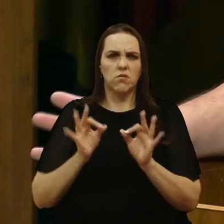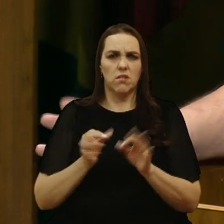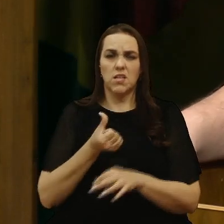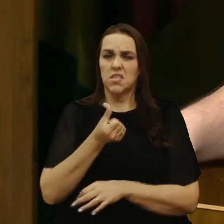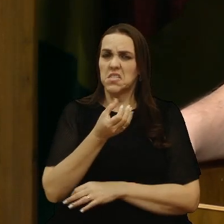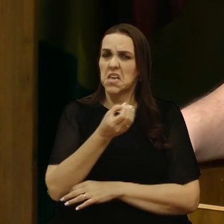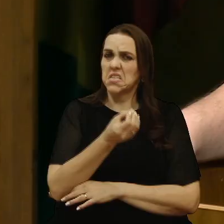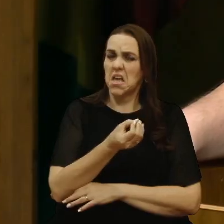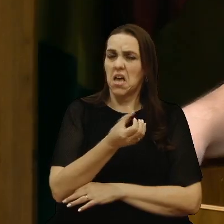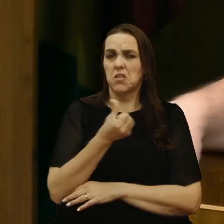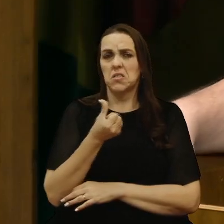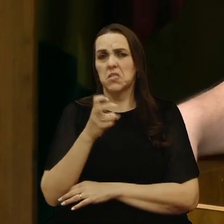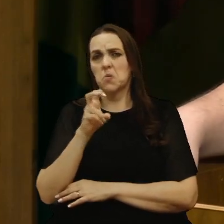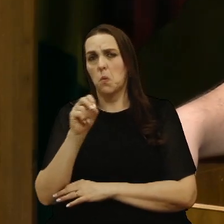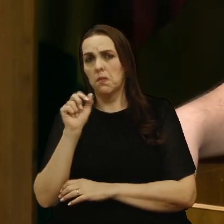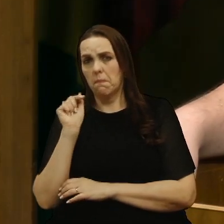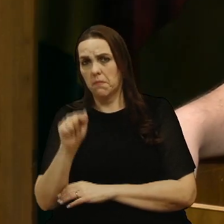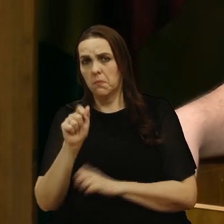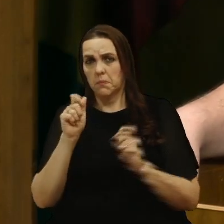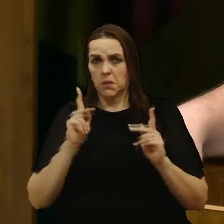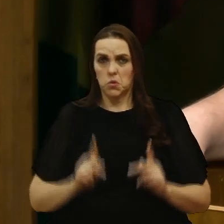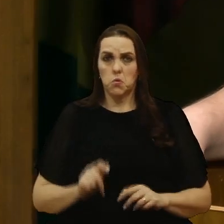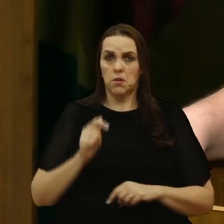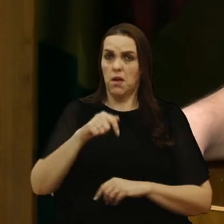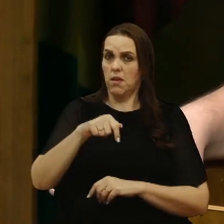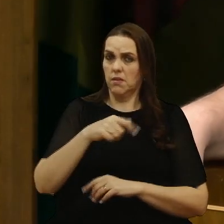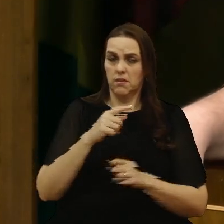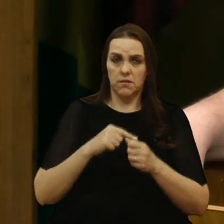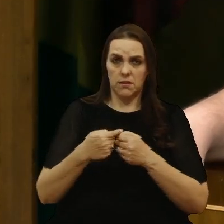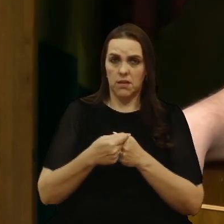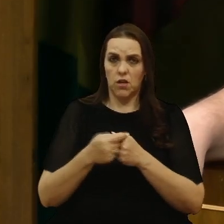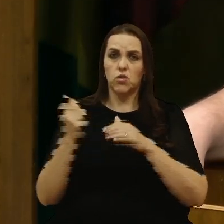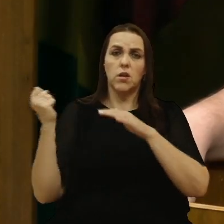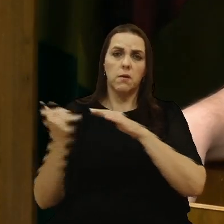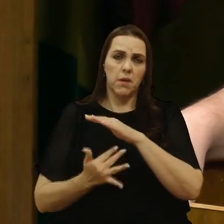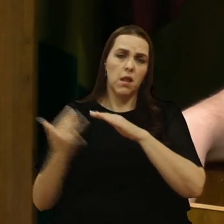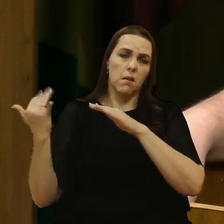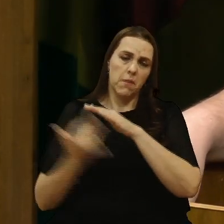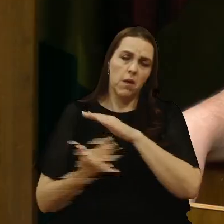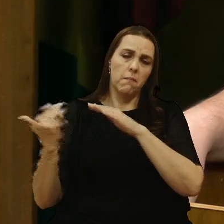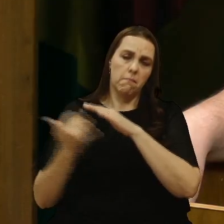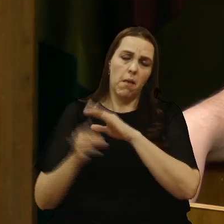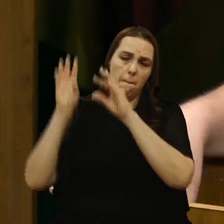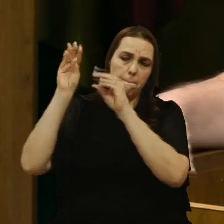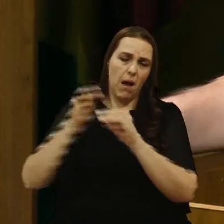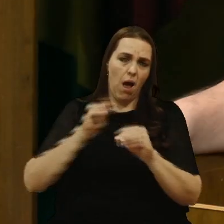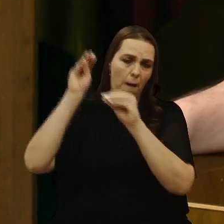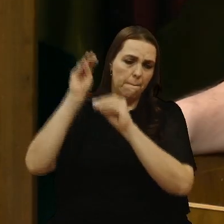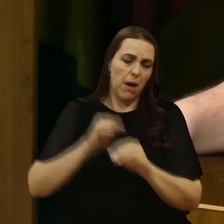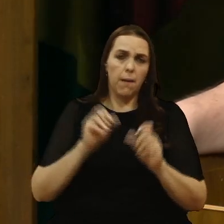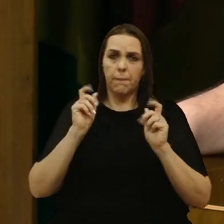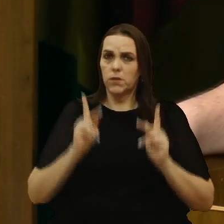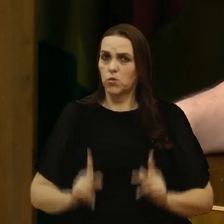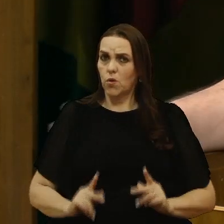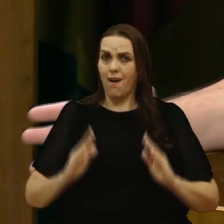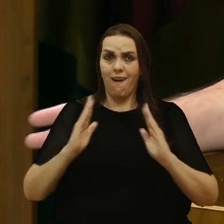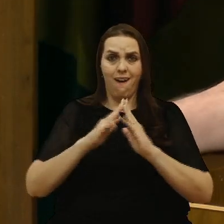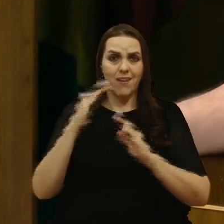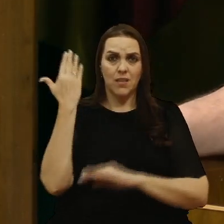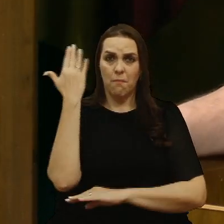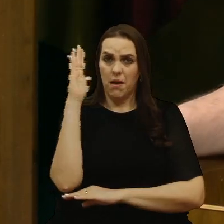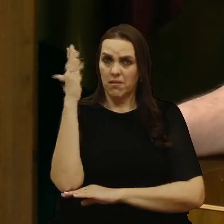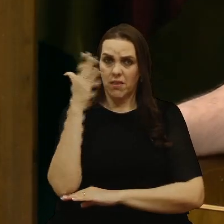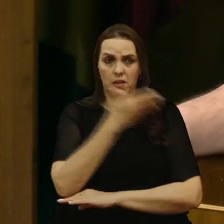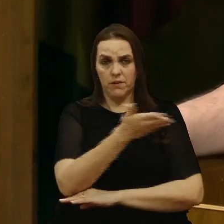600, 650 mil pessoas na nossa cidade. É uma imigração constante, um fluxo constante de pessoas. São muitas casas de madeiras, como